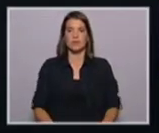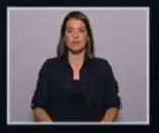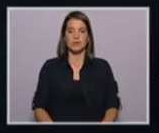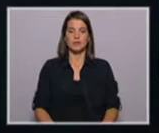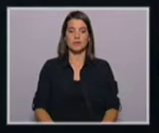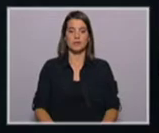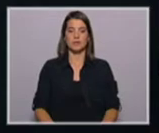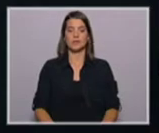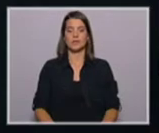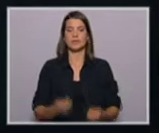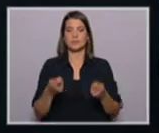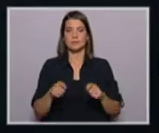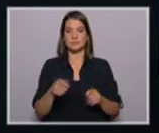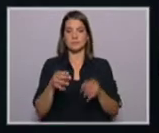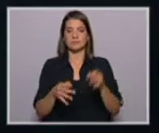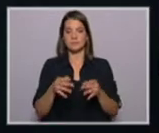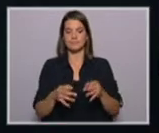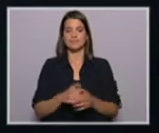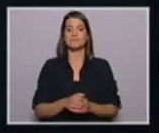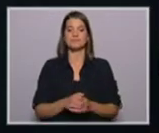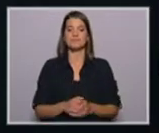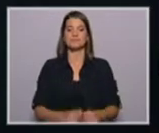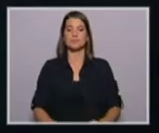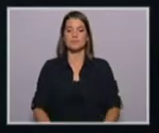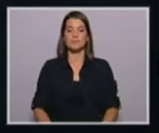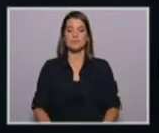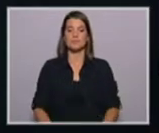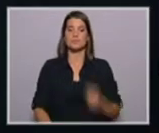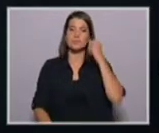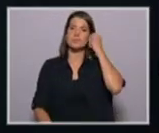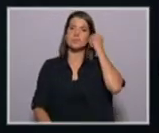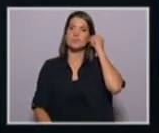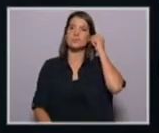Contact light. Okay, engine stop. We copy you down, Eagle.